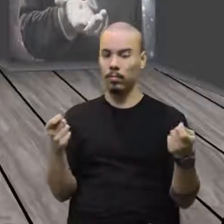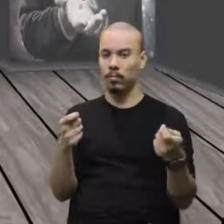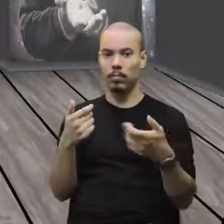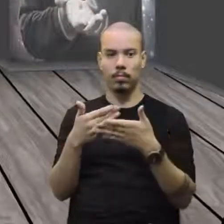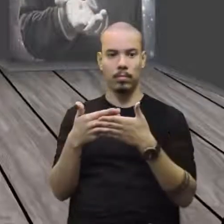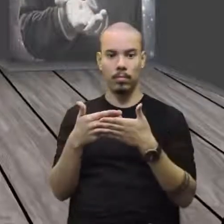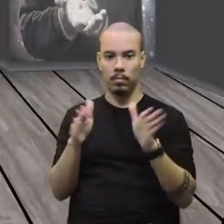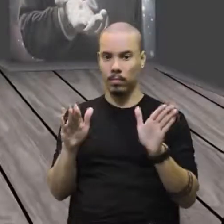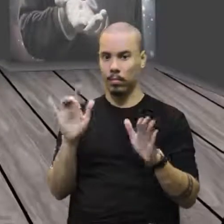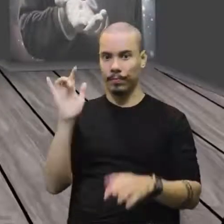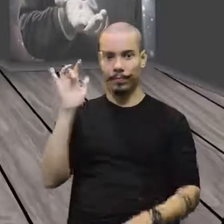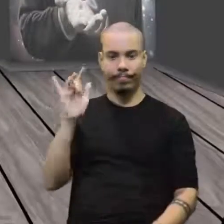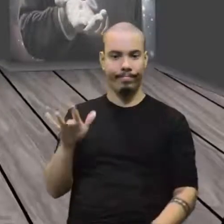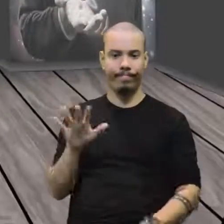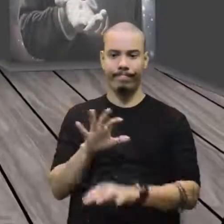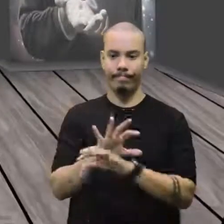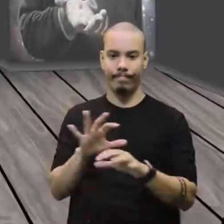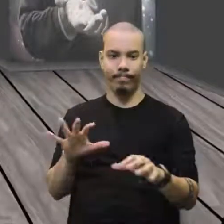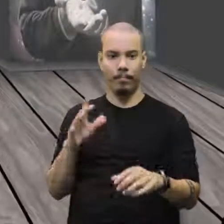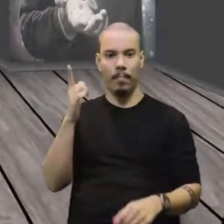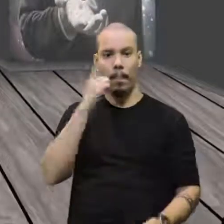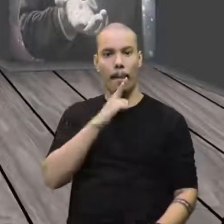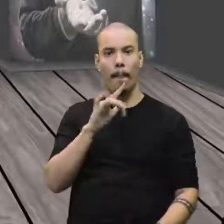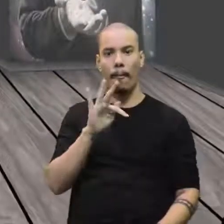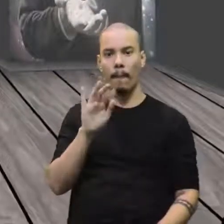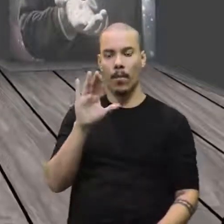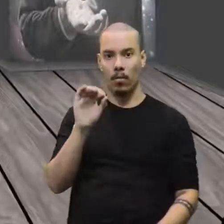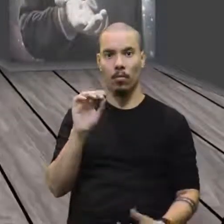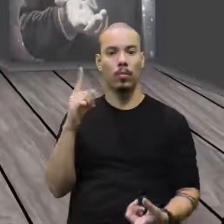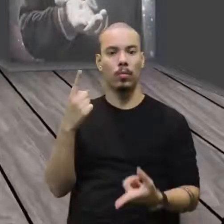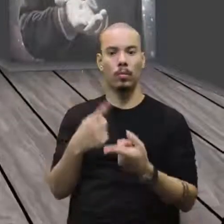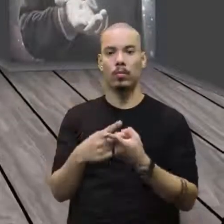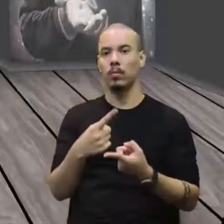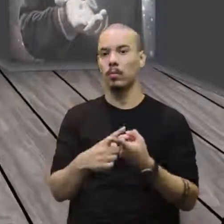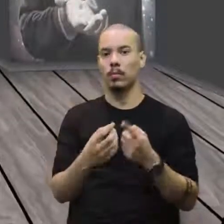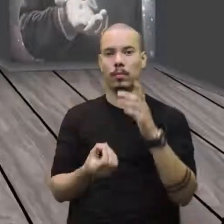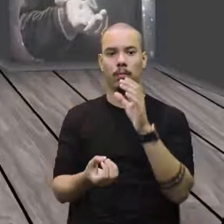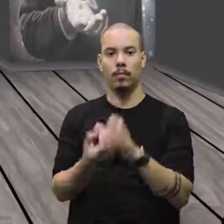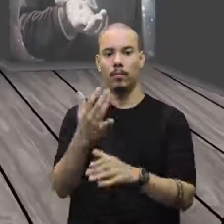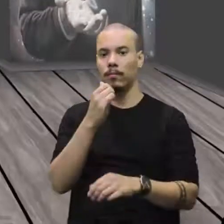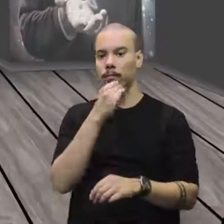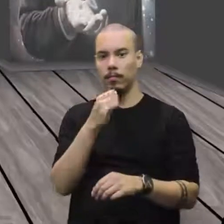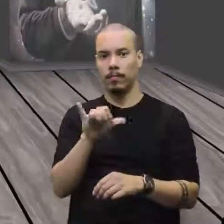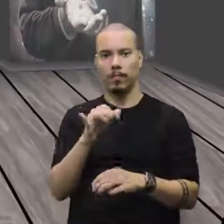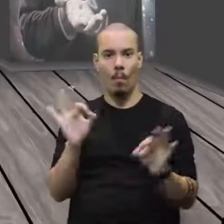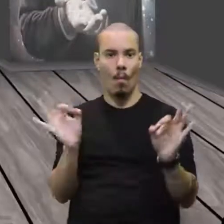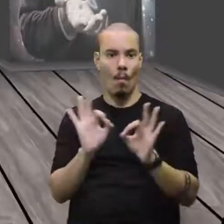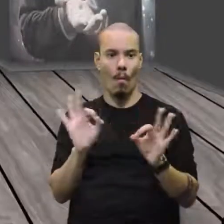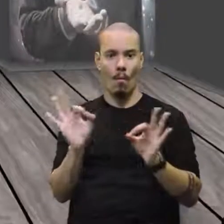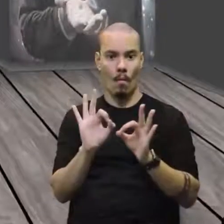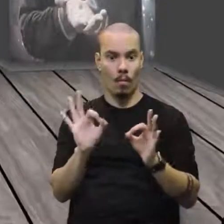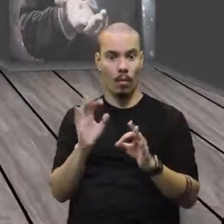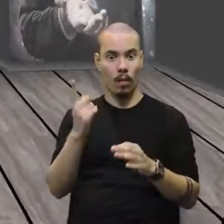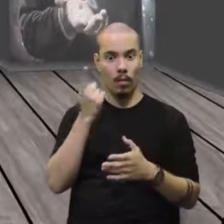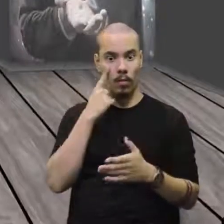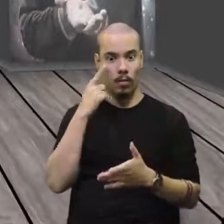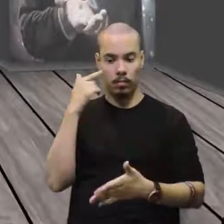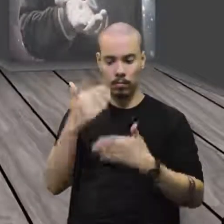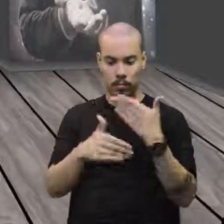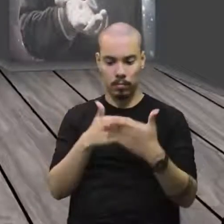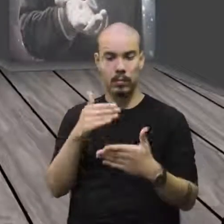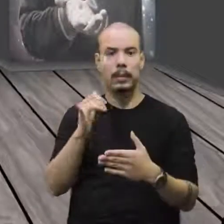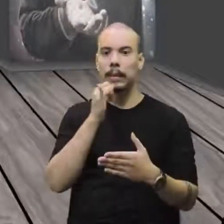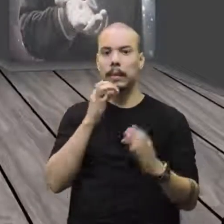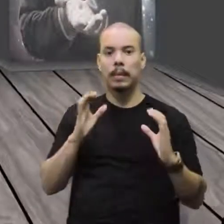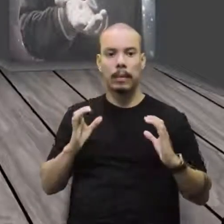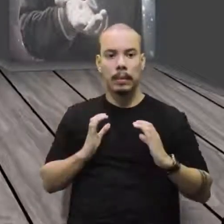abrir, vai ter que deixar lá aberto só para ter o fluxo de água, porque não vai gerar energia suficiente para a demanda de uma cidade que